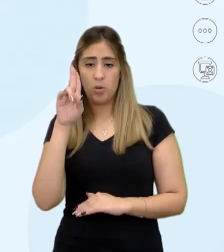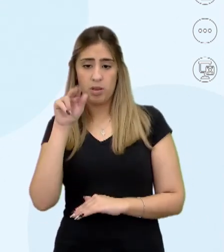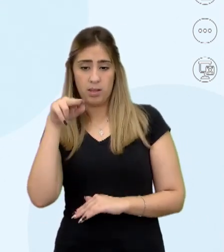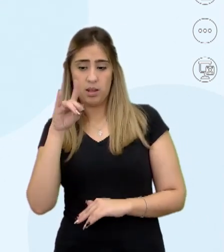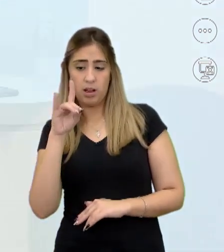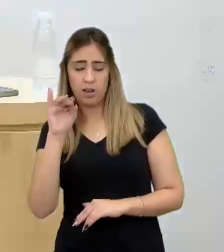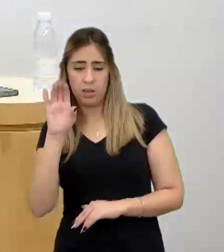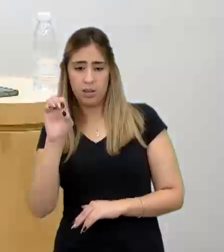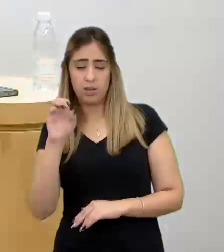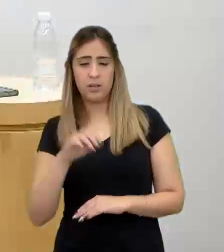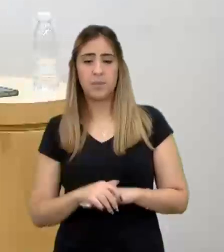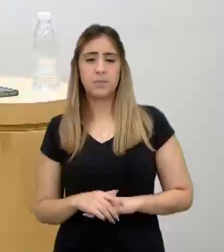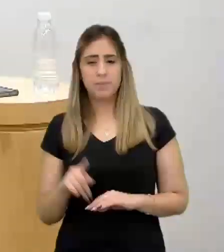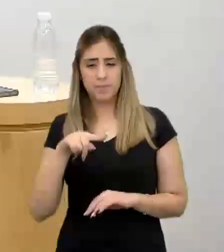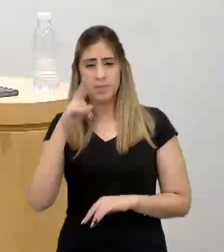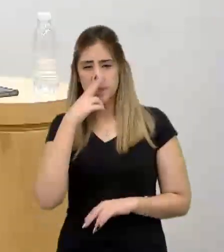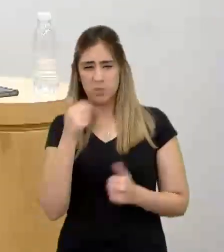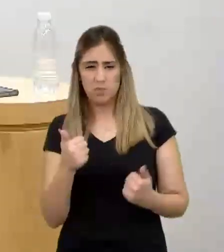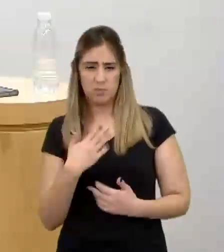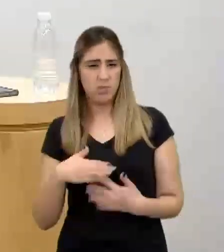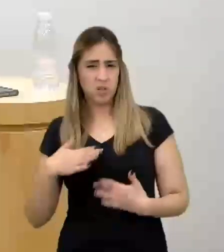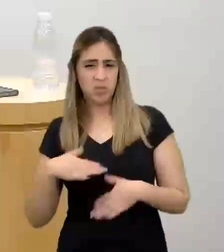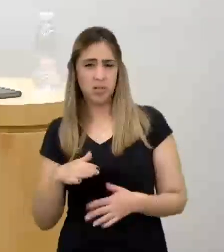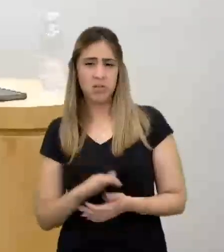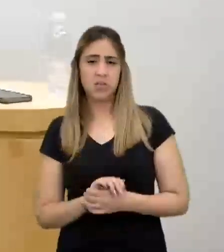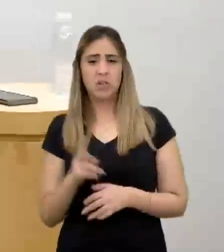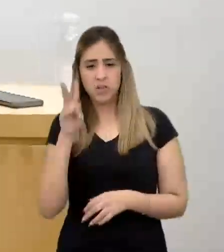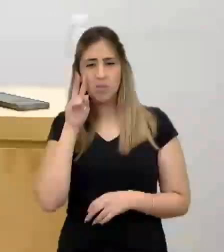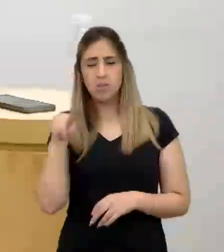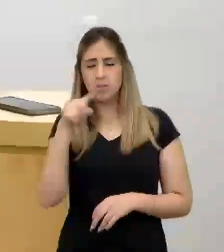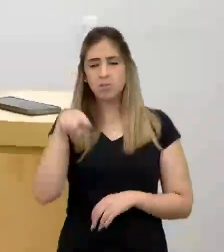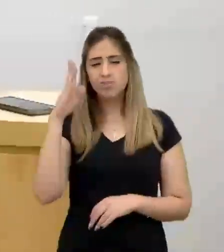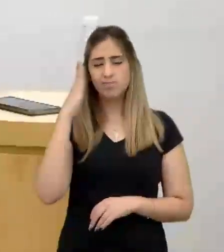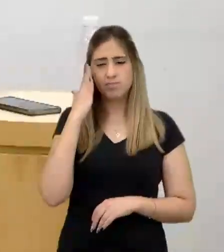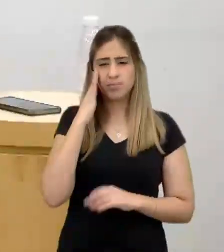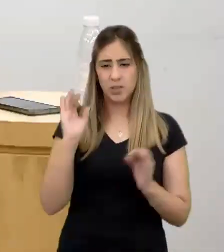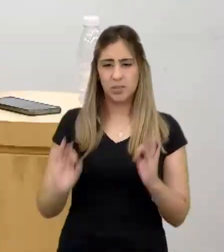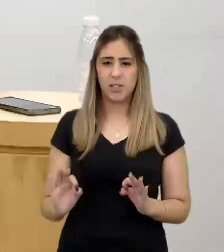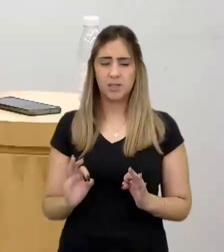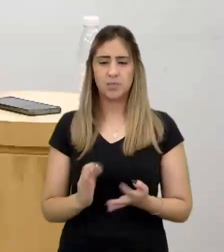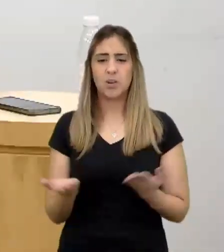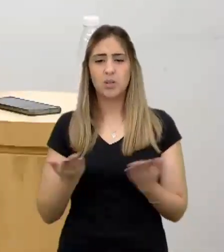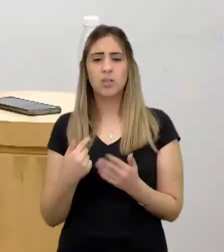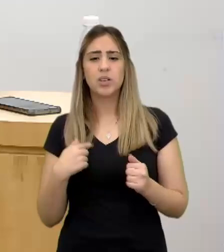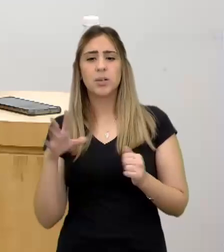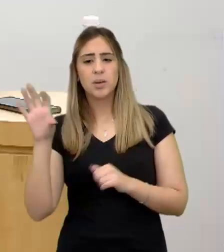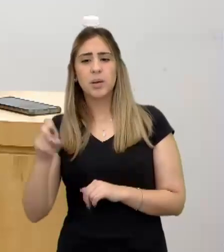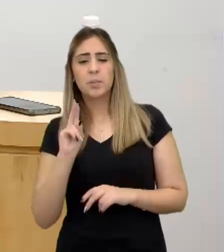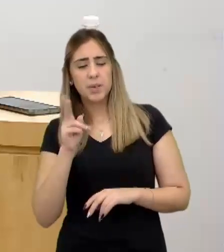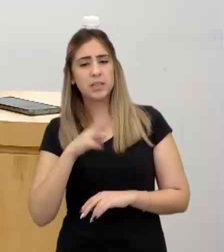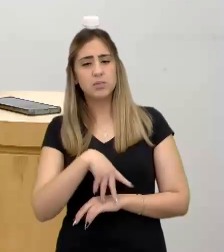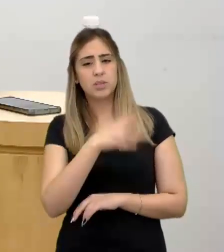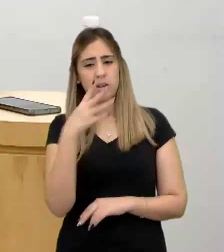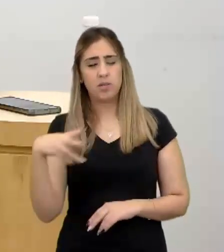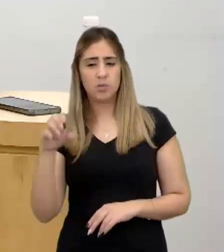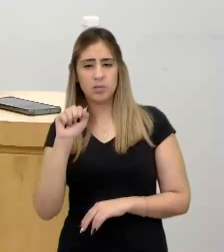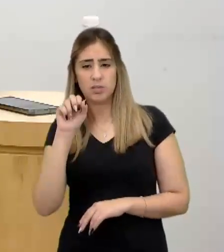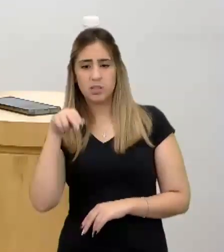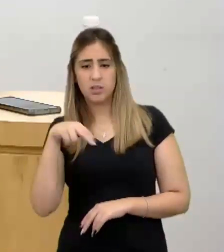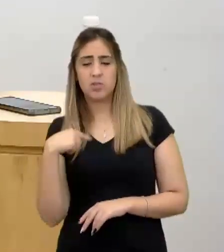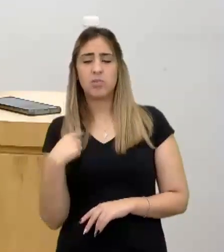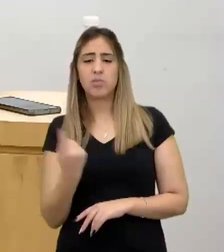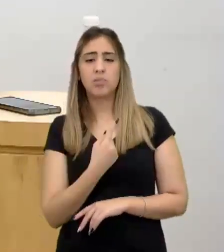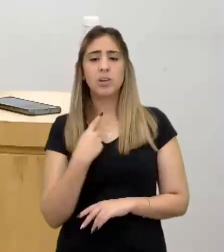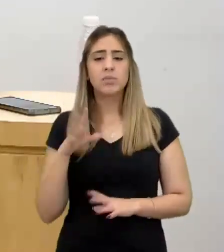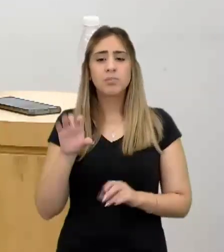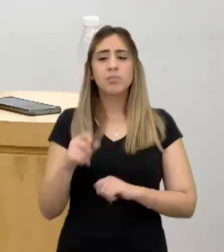desceu uma unidade. E aí, você achou de boa isso? Vamos ver se você entendeu mesmo? Agora a gente vai pegar o mesmo gráfico do seno e vai pensar